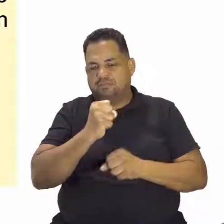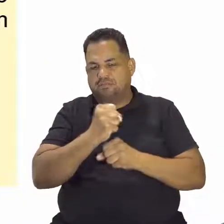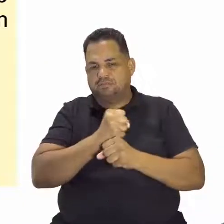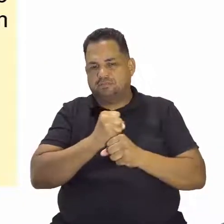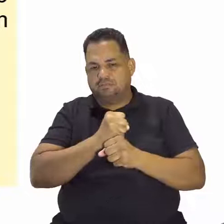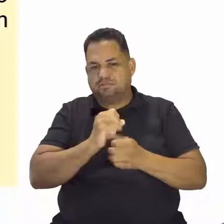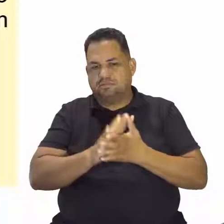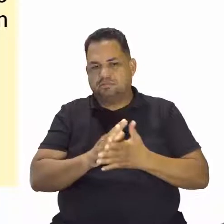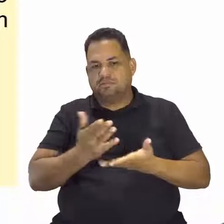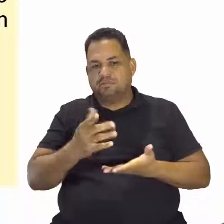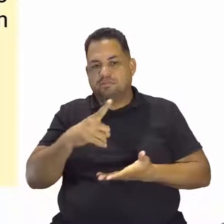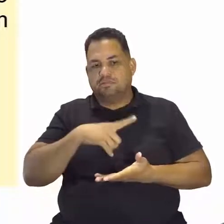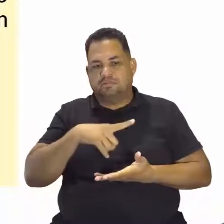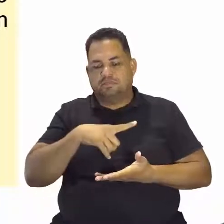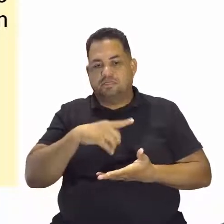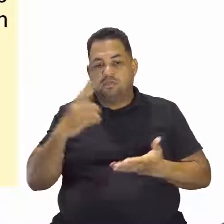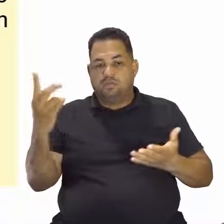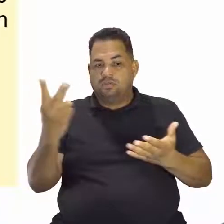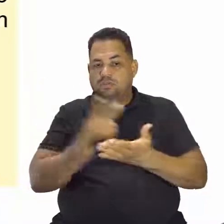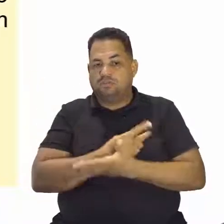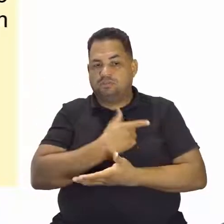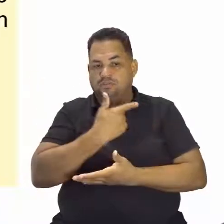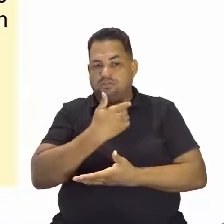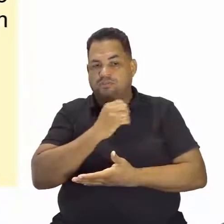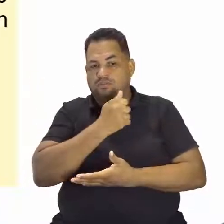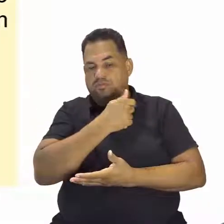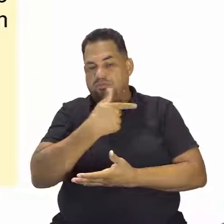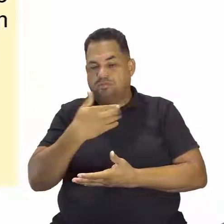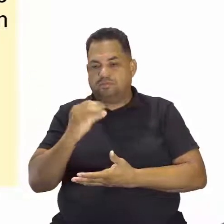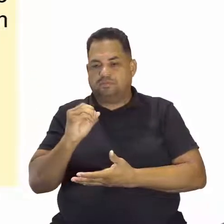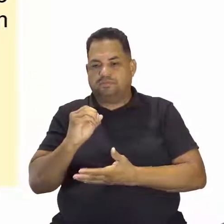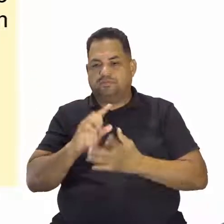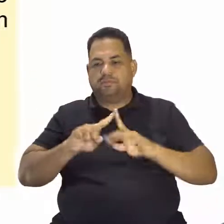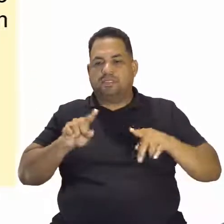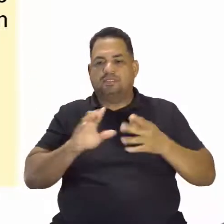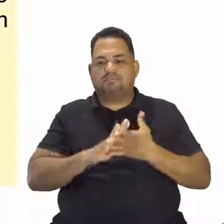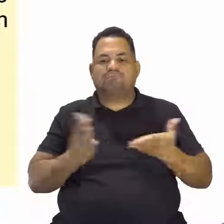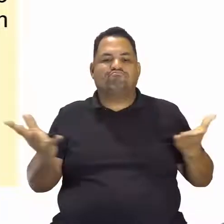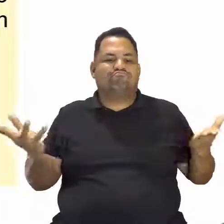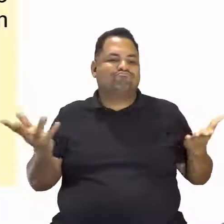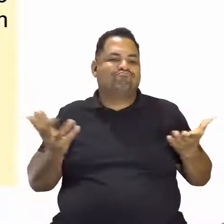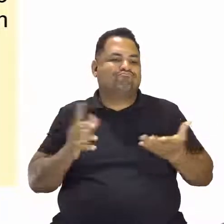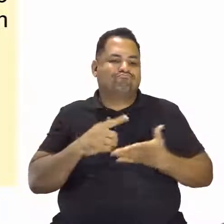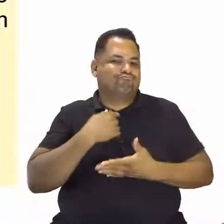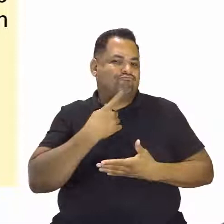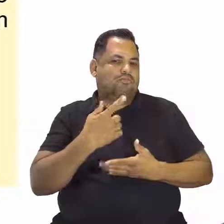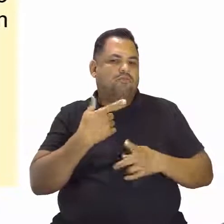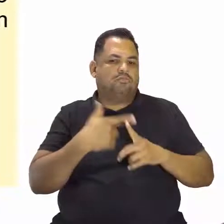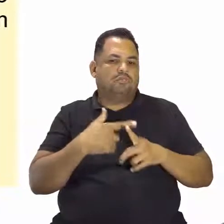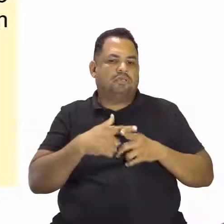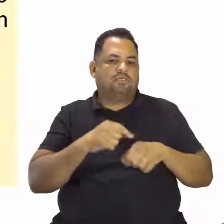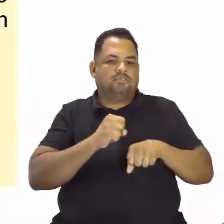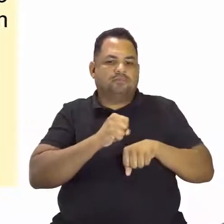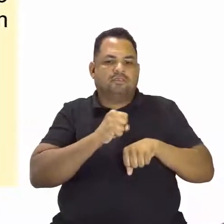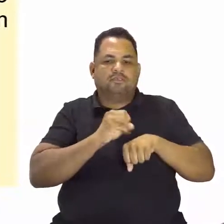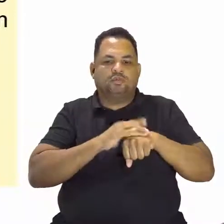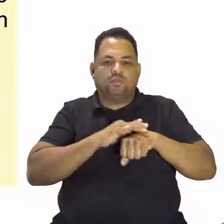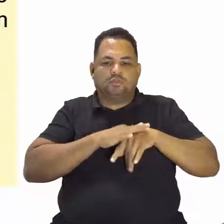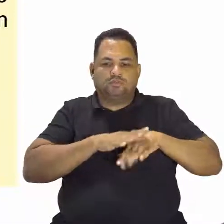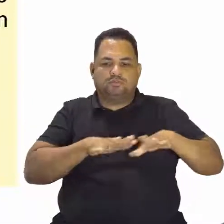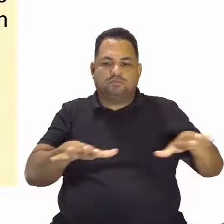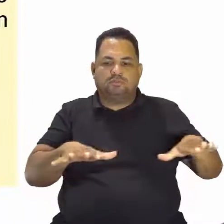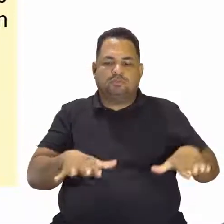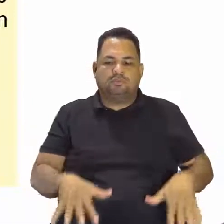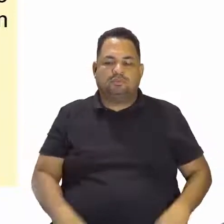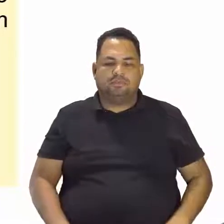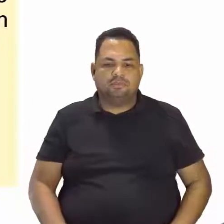em 2020. Só que em 2020 é ano de pandemia. Então, o censo ainda, se eu não me engano, ainda não ocorreu. Mas eu creio que